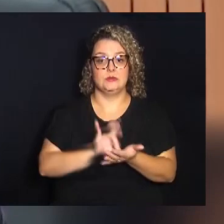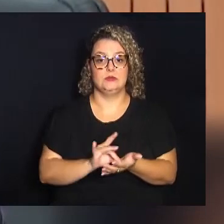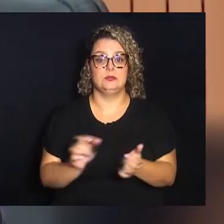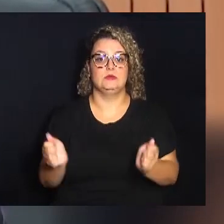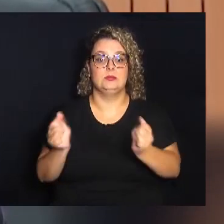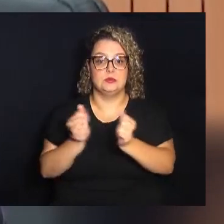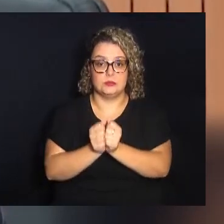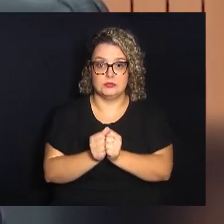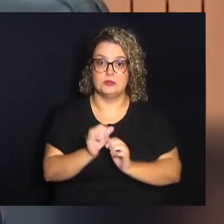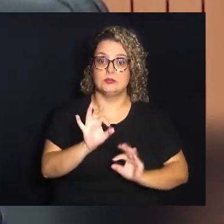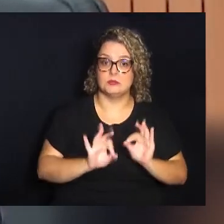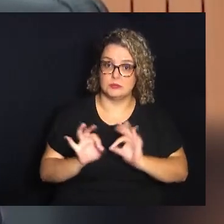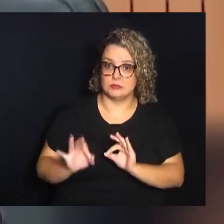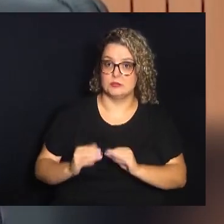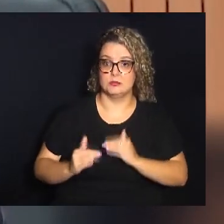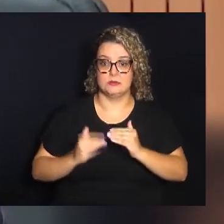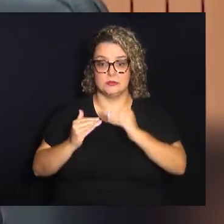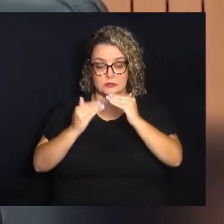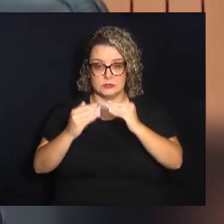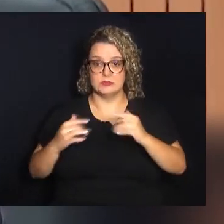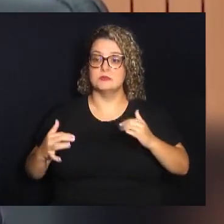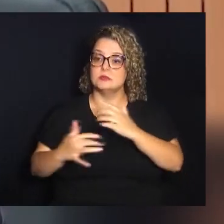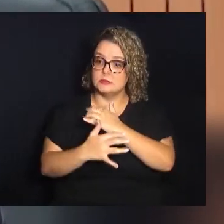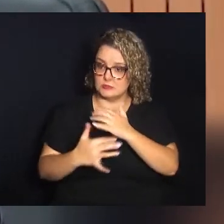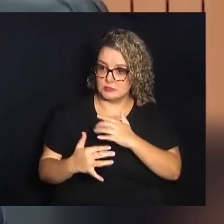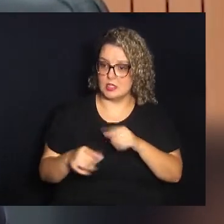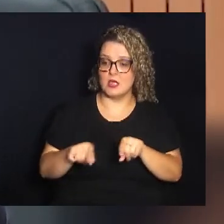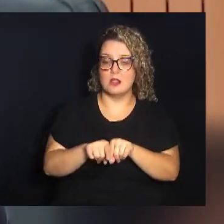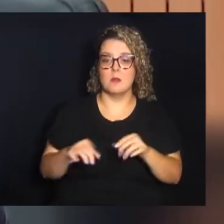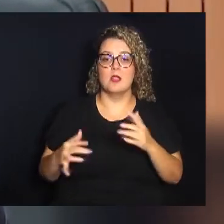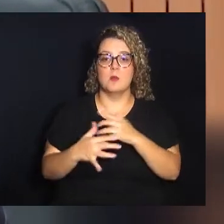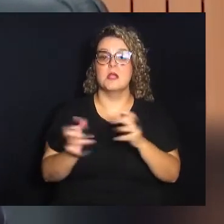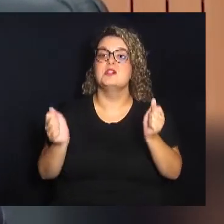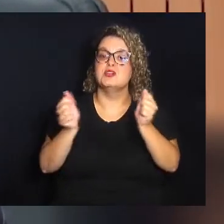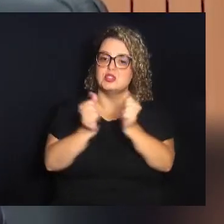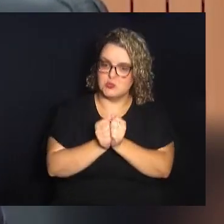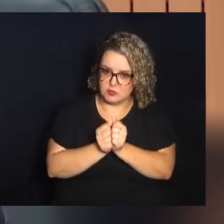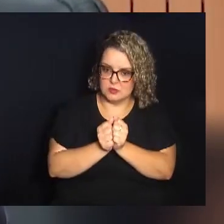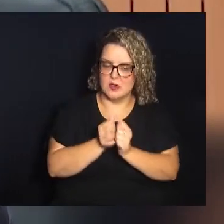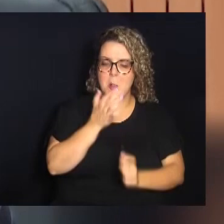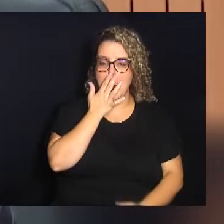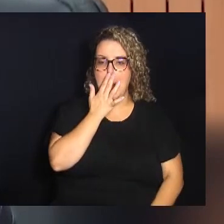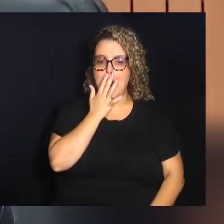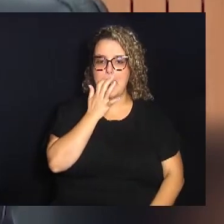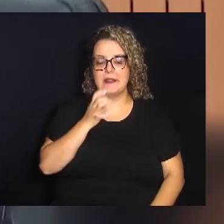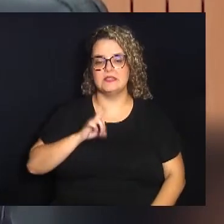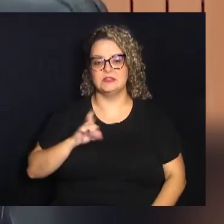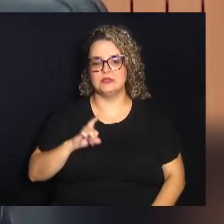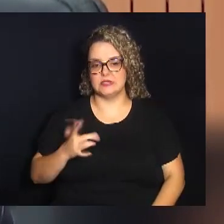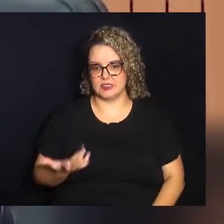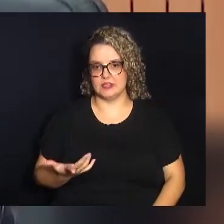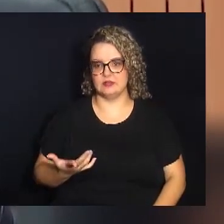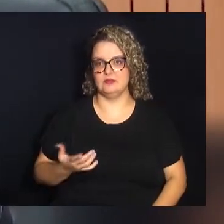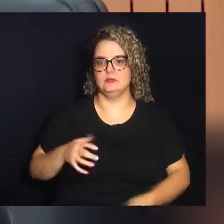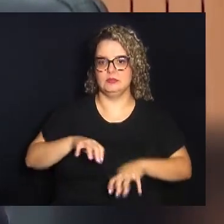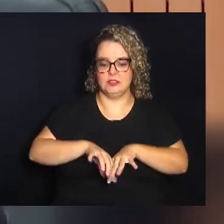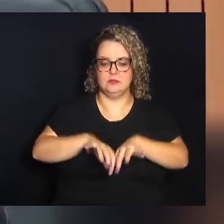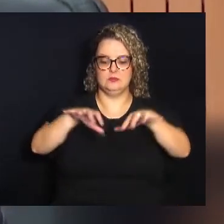Na verdade, nós estávamos com a Secretaria de Planejamento, Desenvolvimento Urbano e Urbanismo junto. Então, houve uma